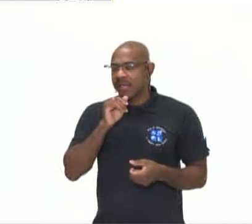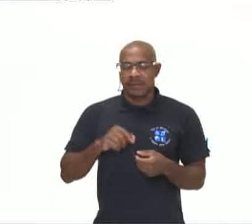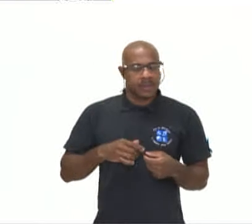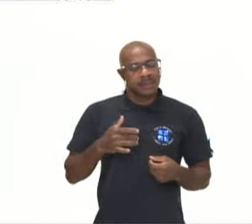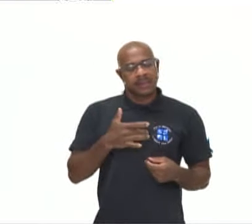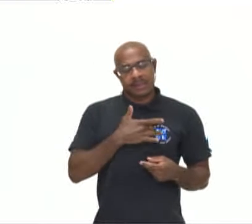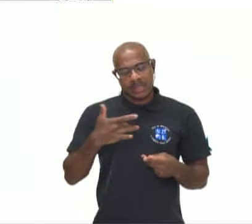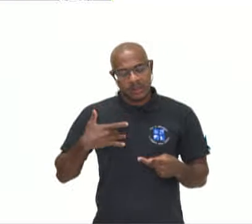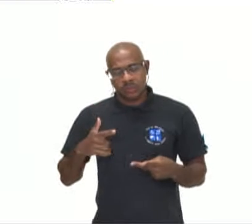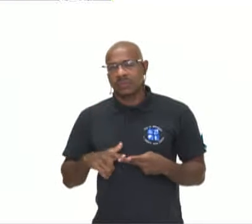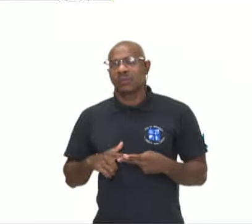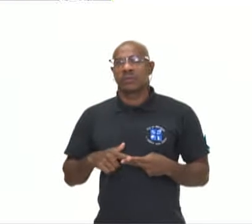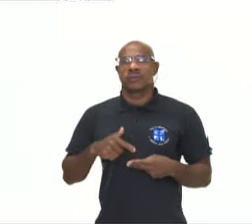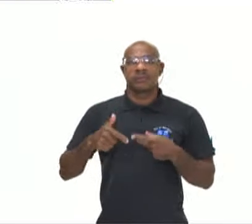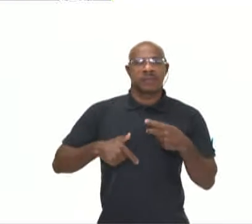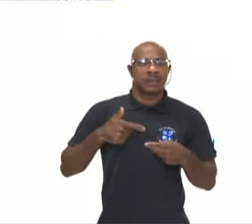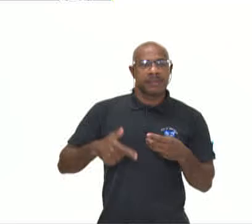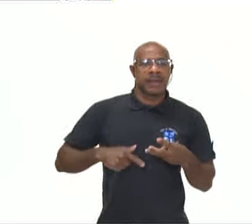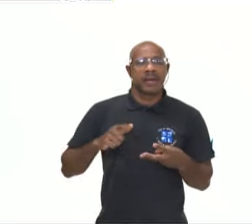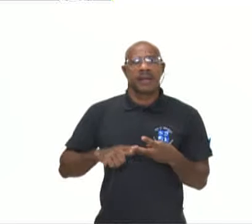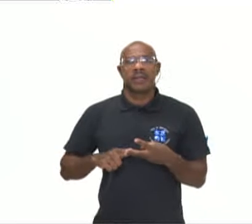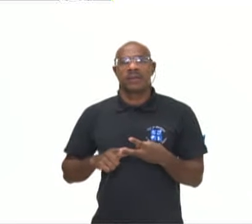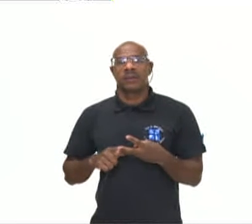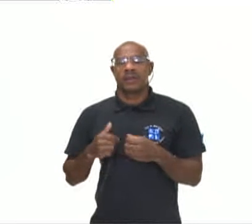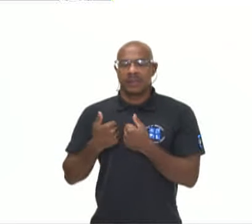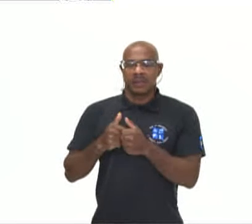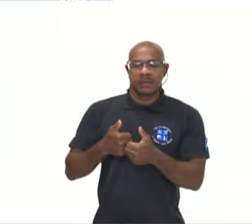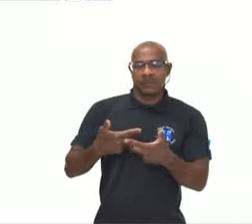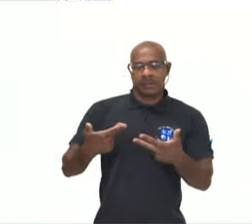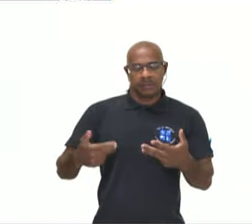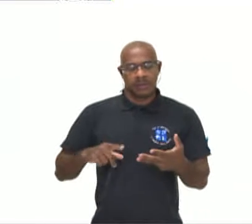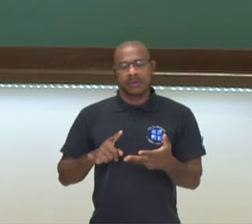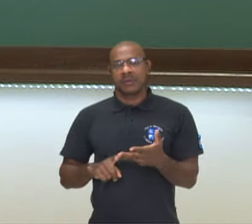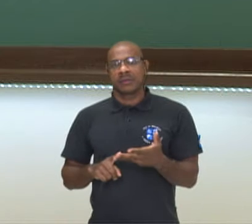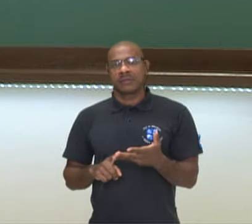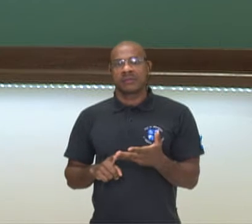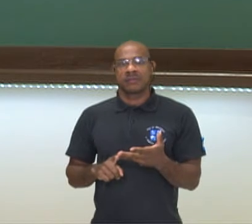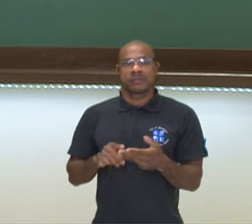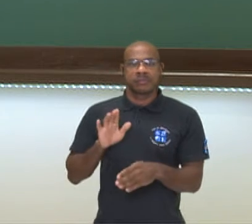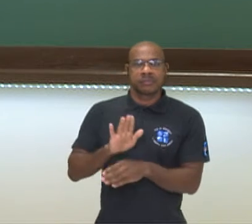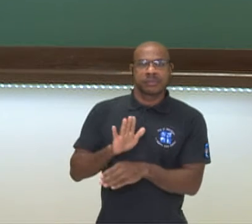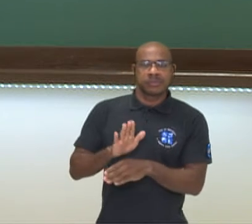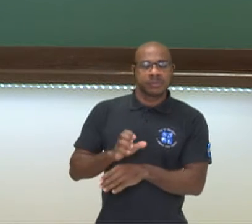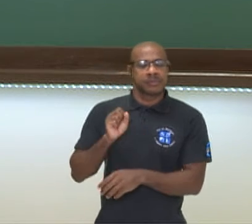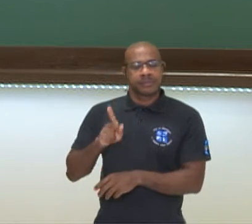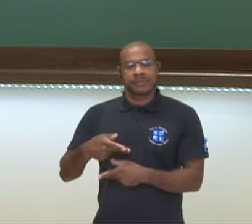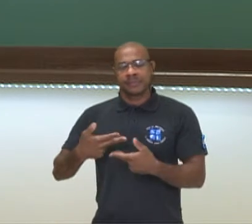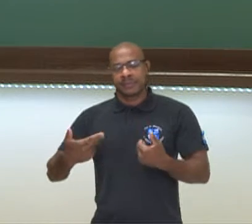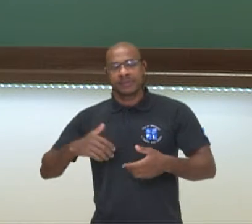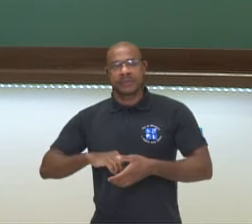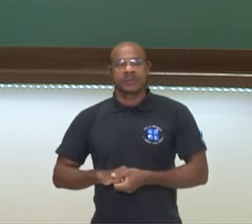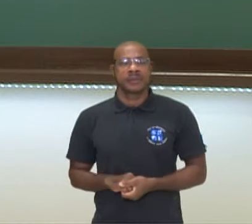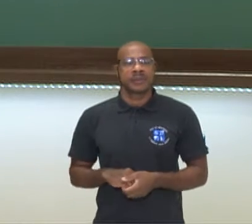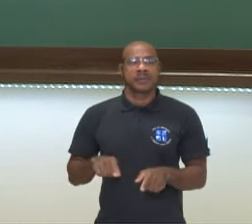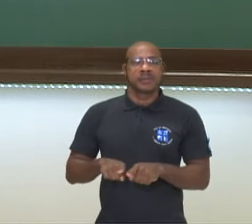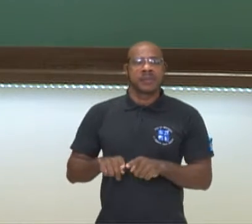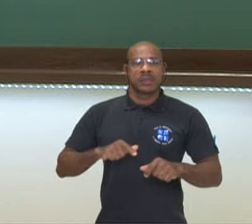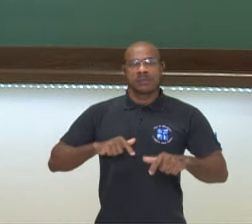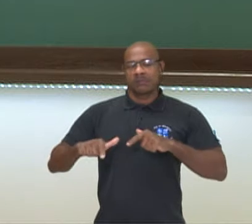salário, transporte e previdência social. E também tinha como grande política a questão do pleno